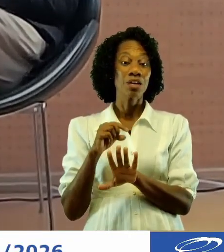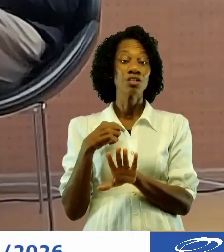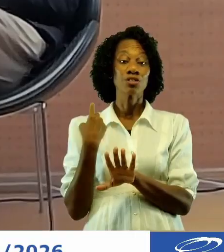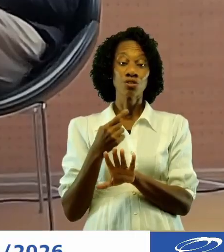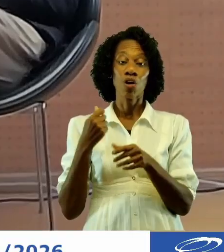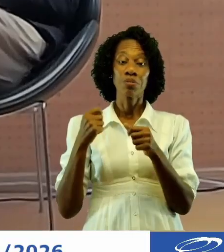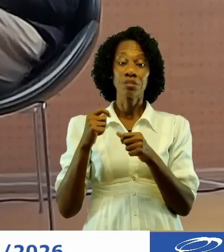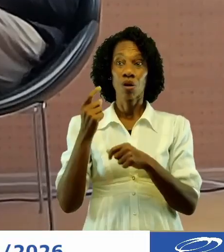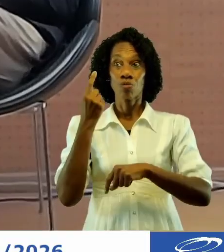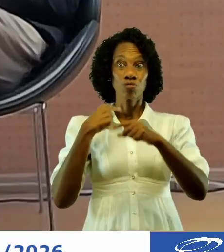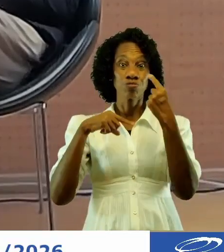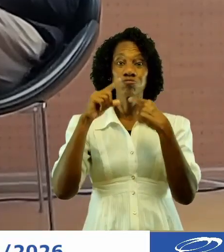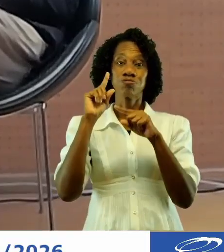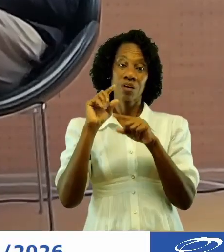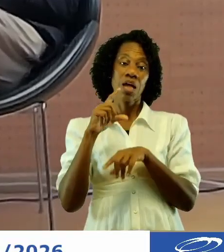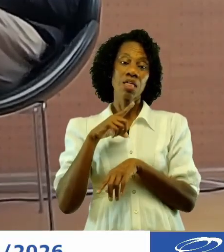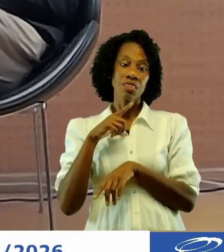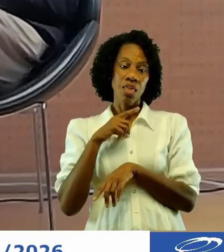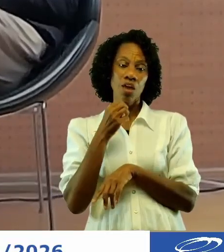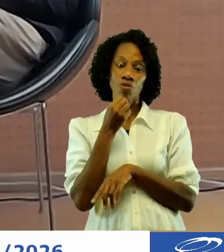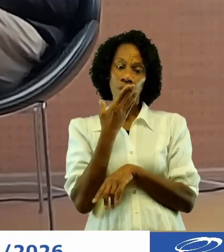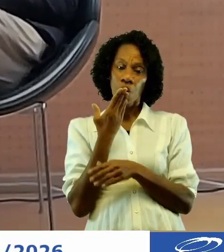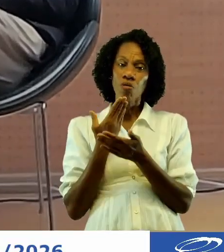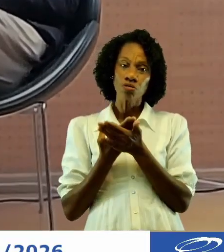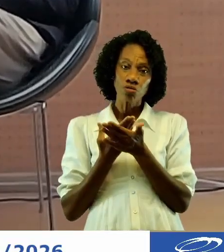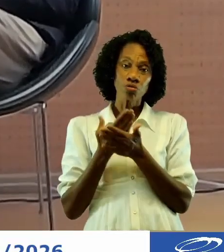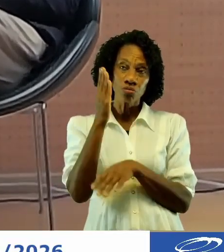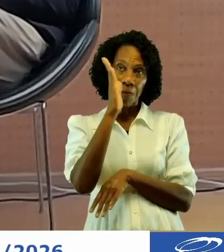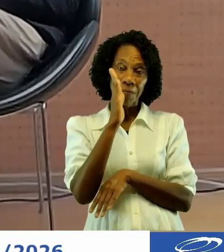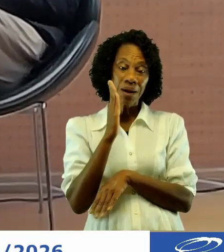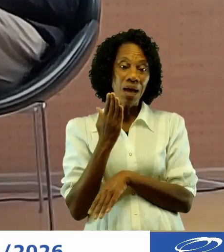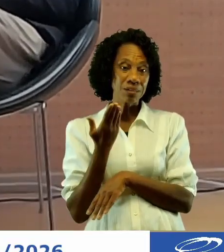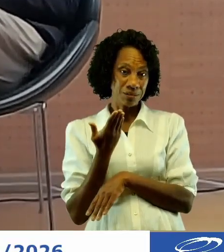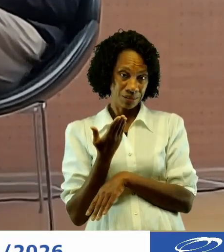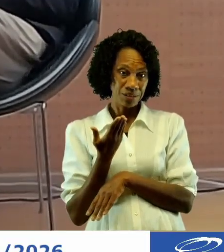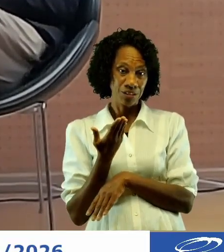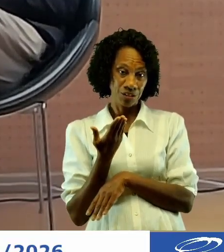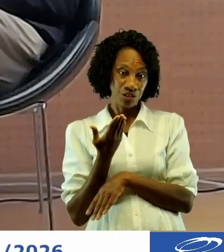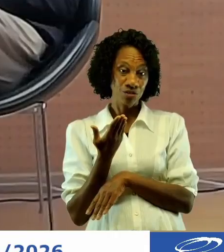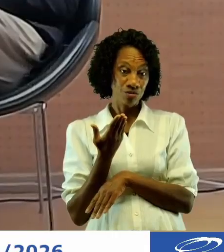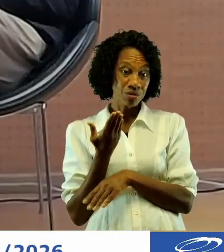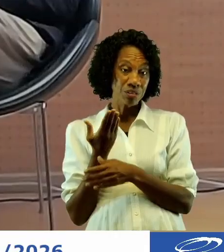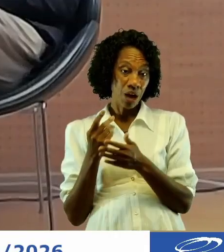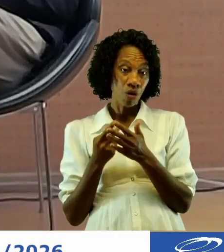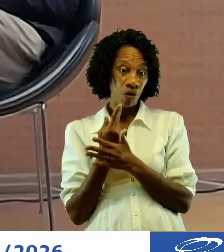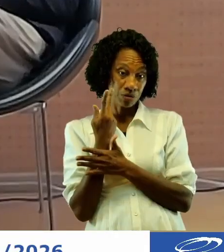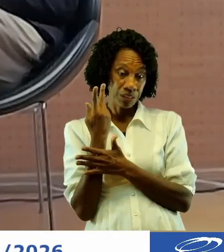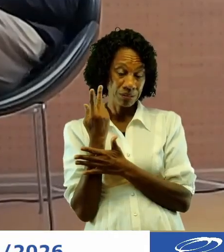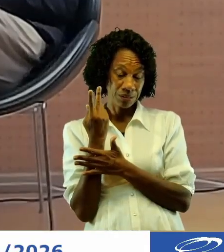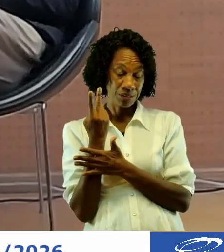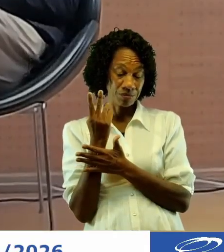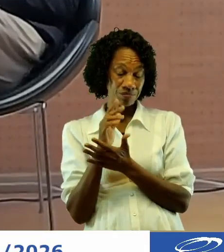temos atualmente bons estudos brasileiros ongoing, ainda sendo feitos. We have